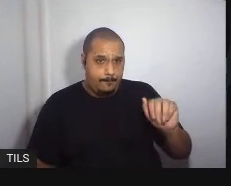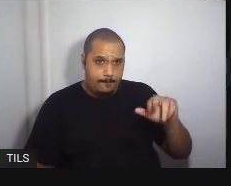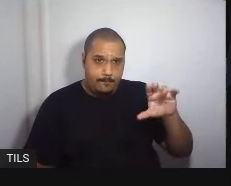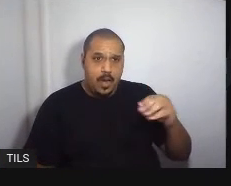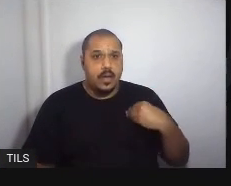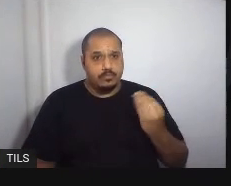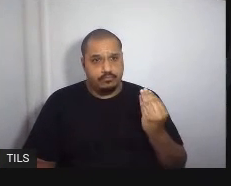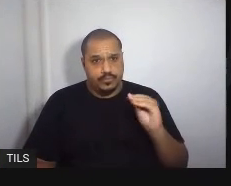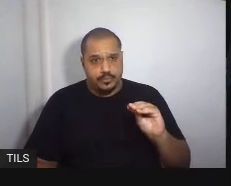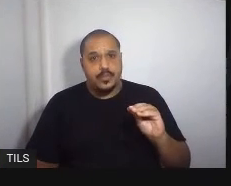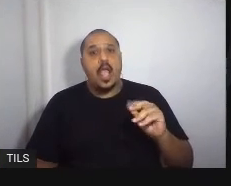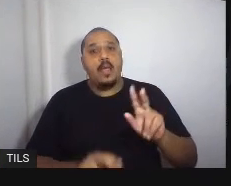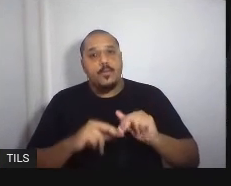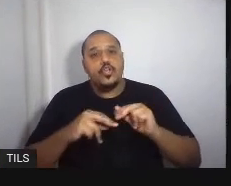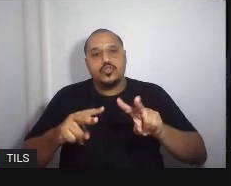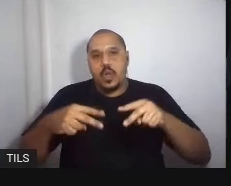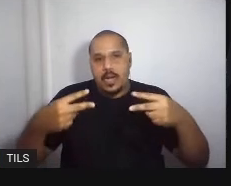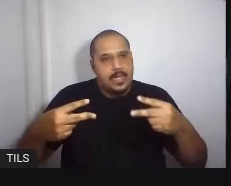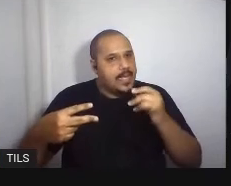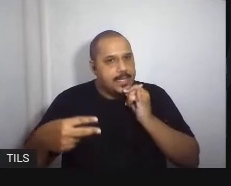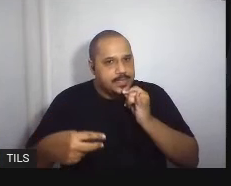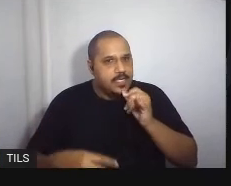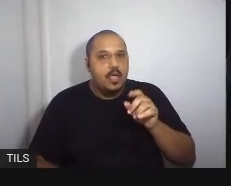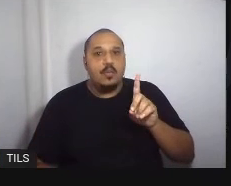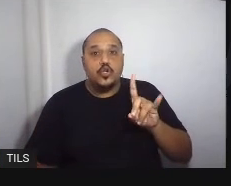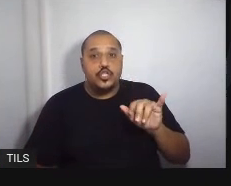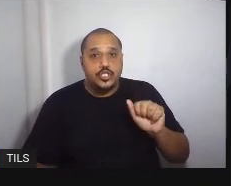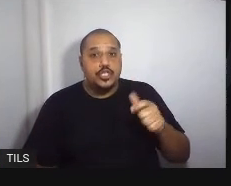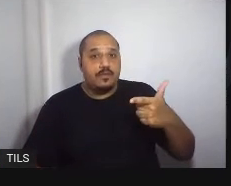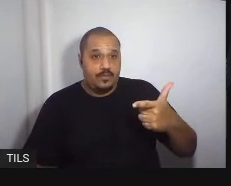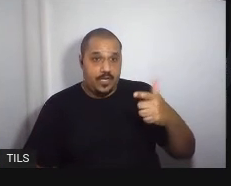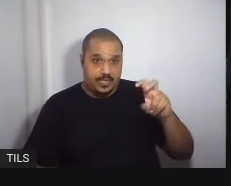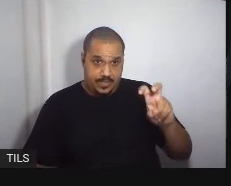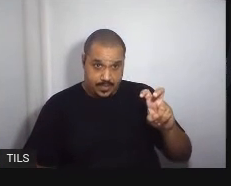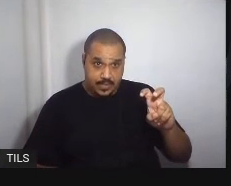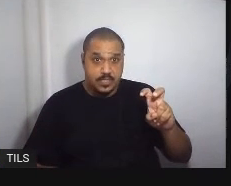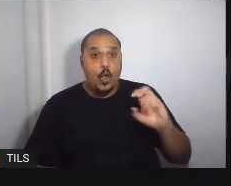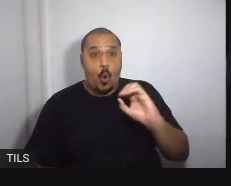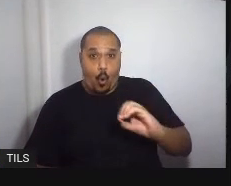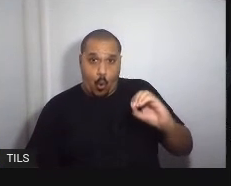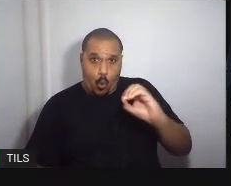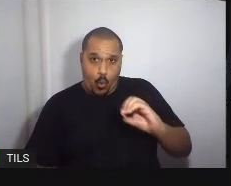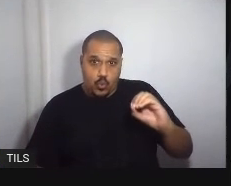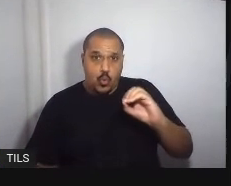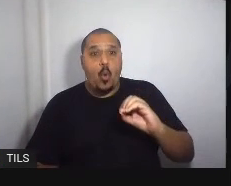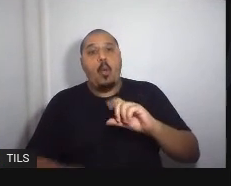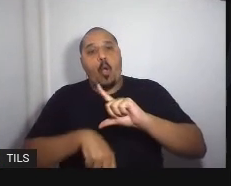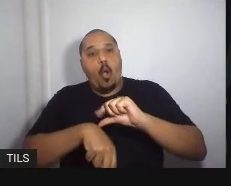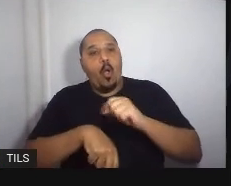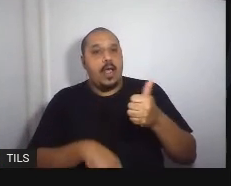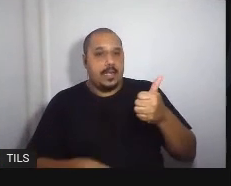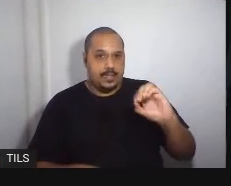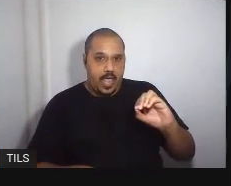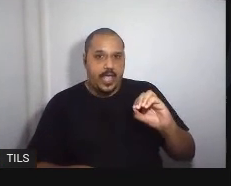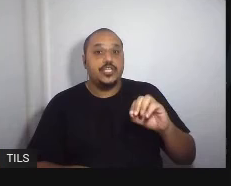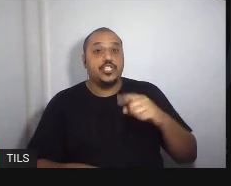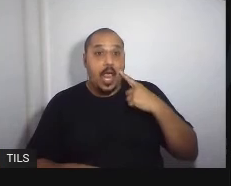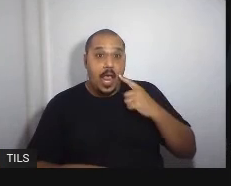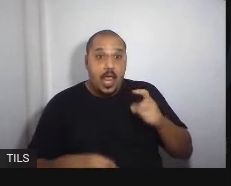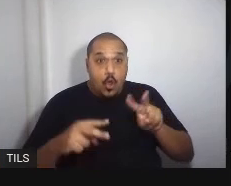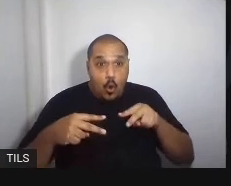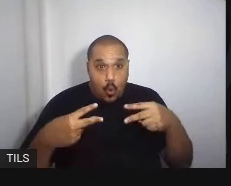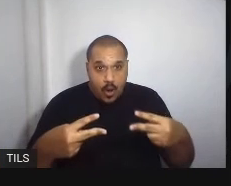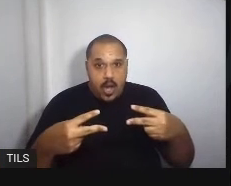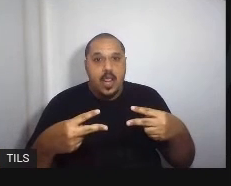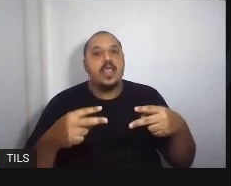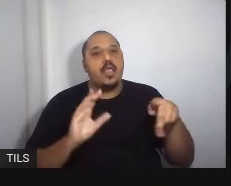1, link para o dia 25/10 às 10 horas, e aqui tem a videochamada que está organizada, então todo mundo que estiver na banca